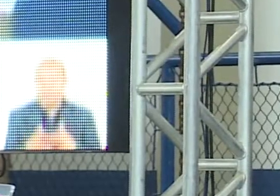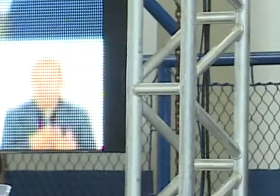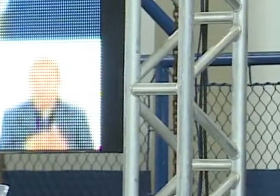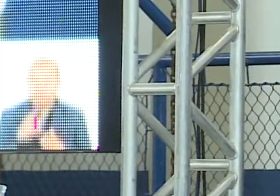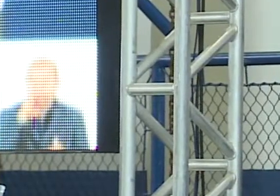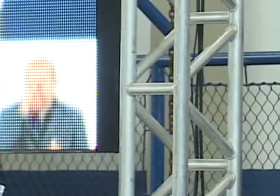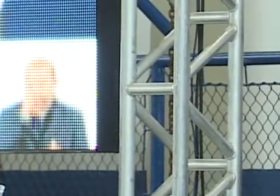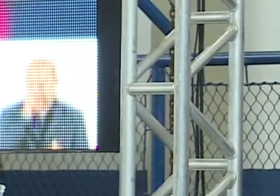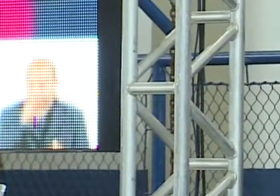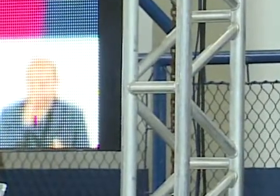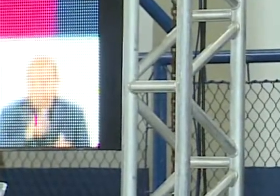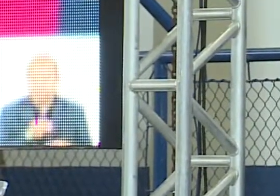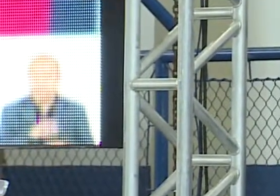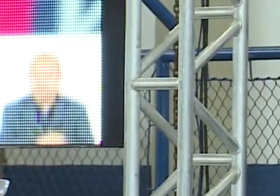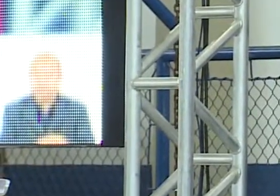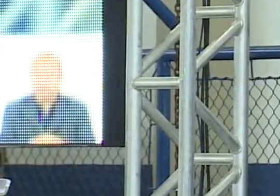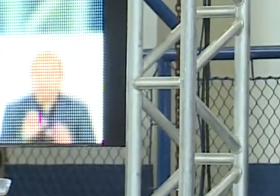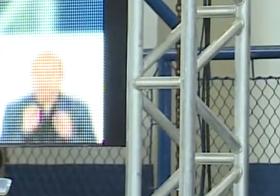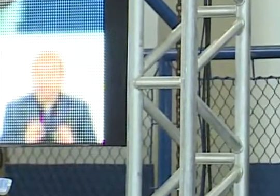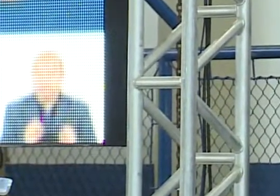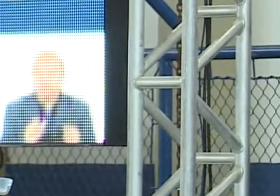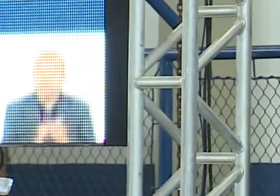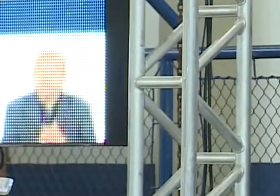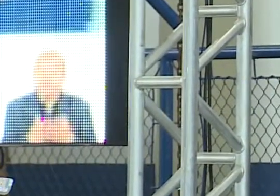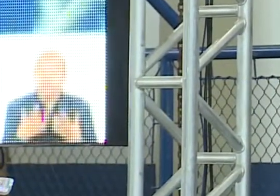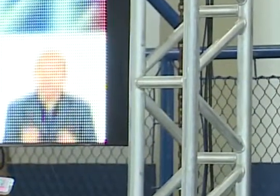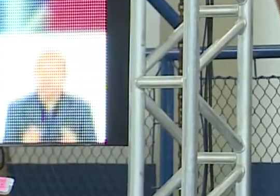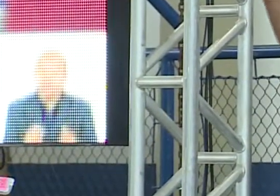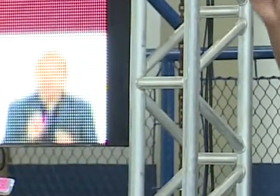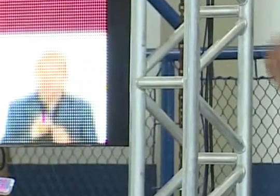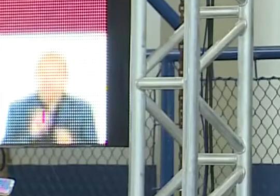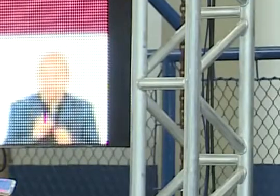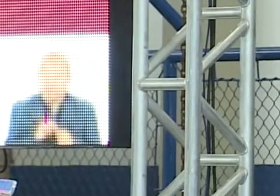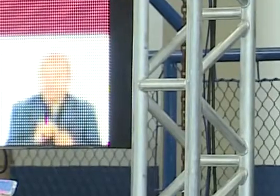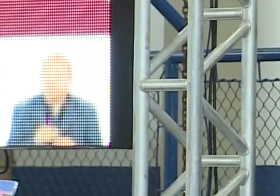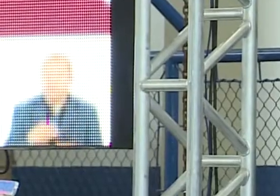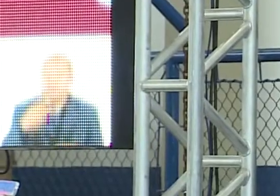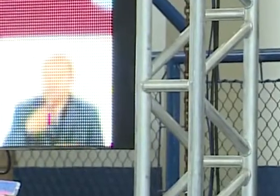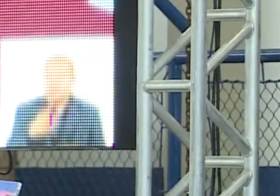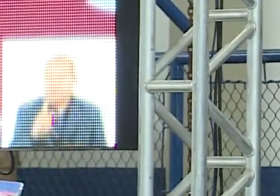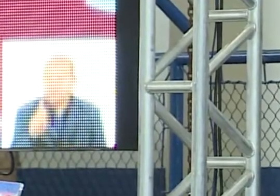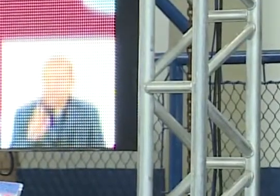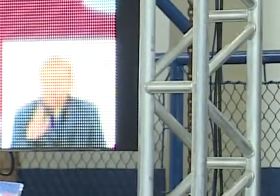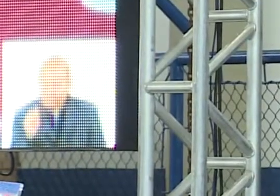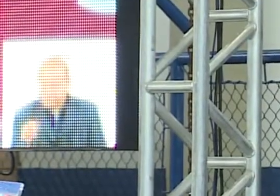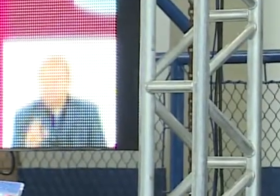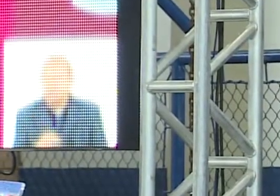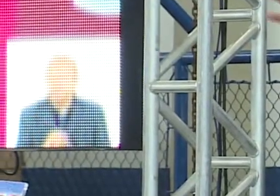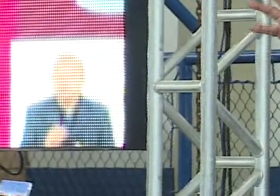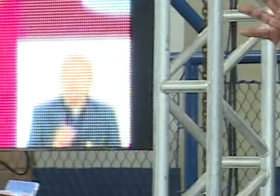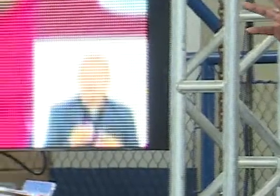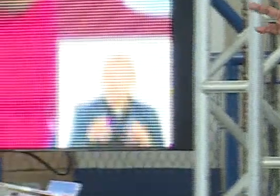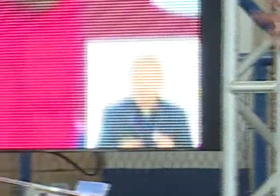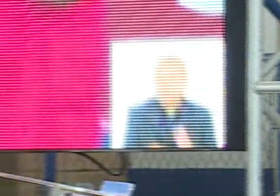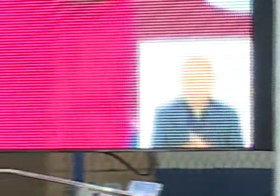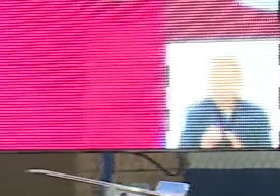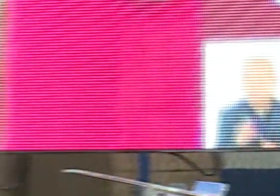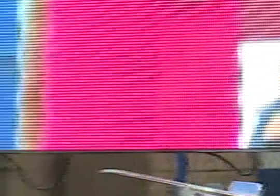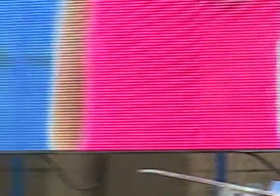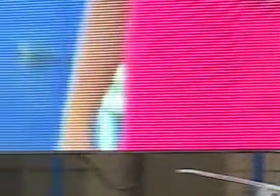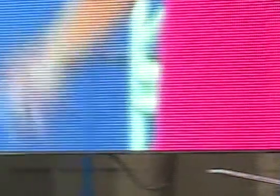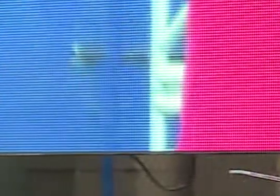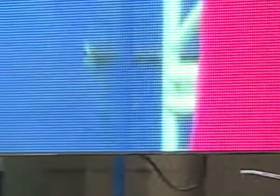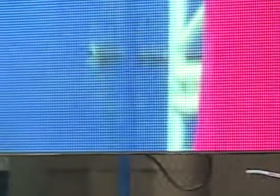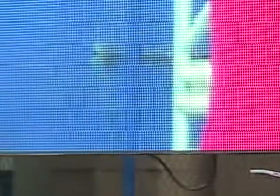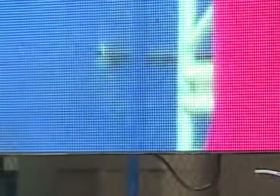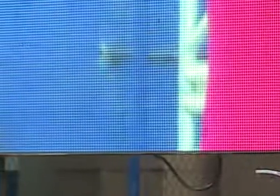tá, pessoal? Só com radiação alfa. Segundo tipo de radiação, radiação beta. É a radiação que se aloja nos